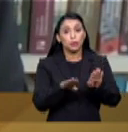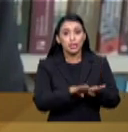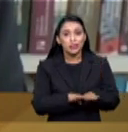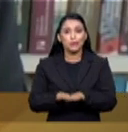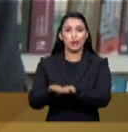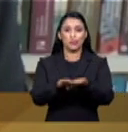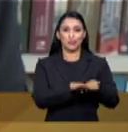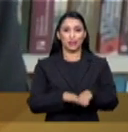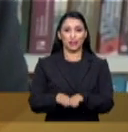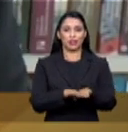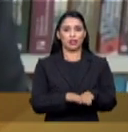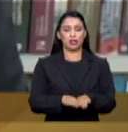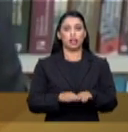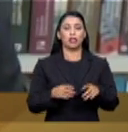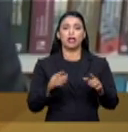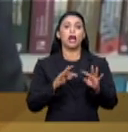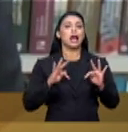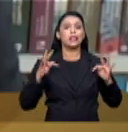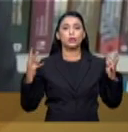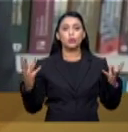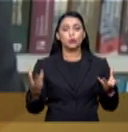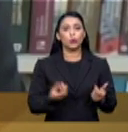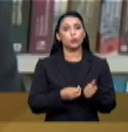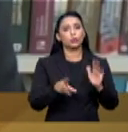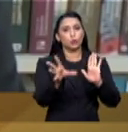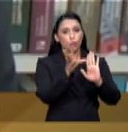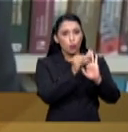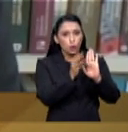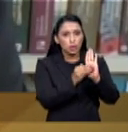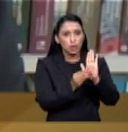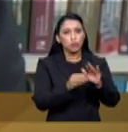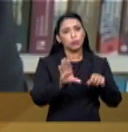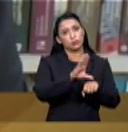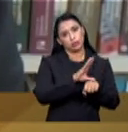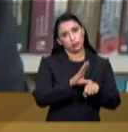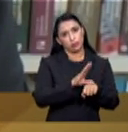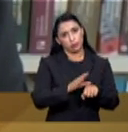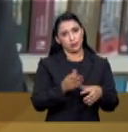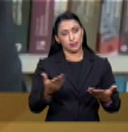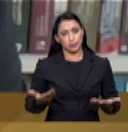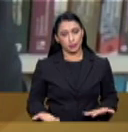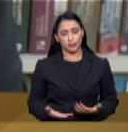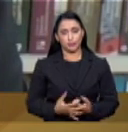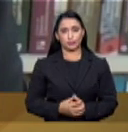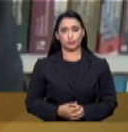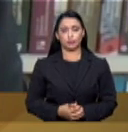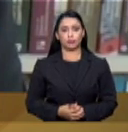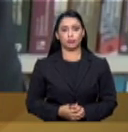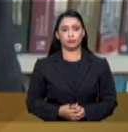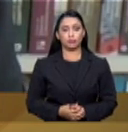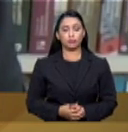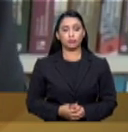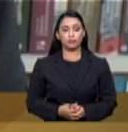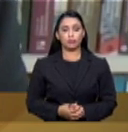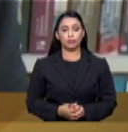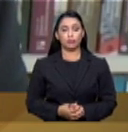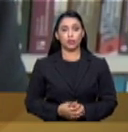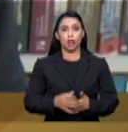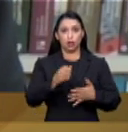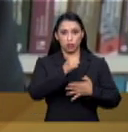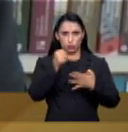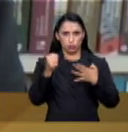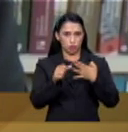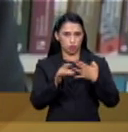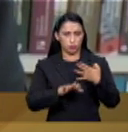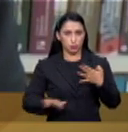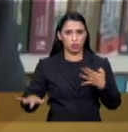todo constitucional. Segundo argumento, excelências, é da jurisprudência do Supremo